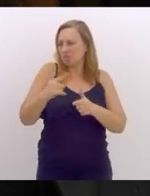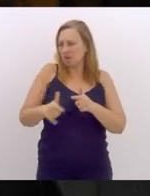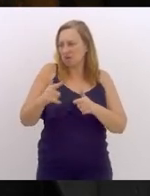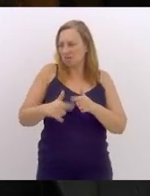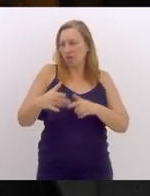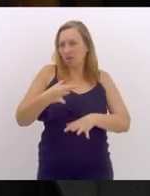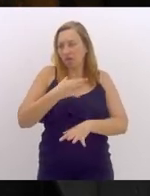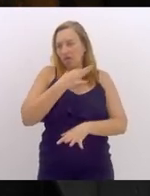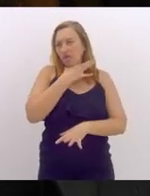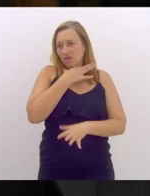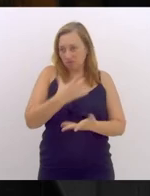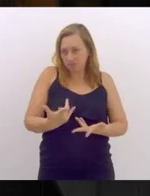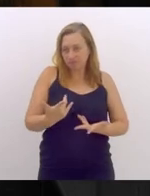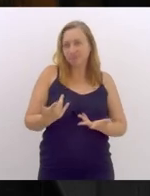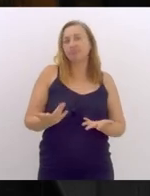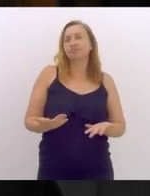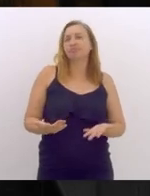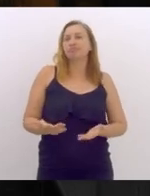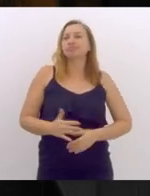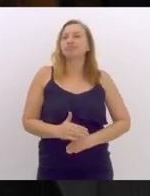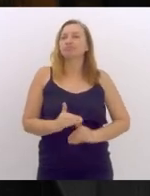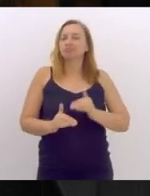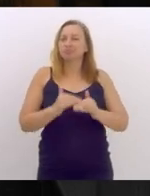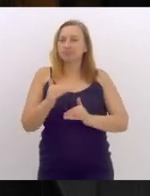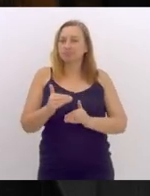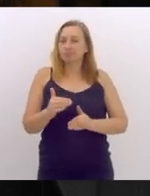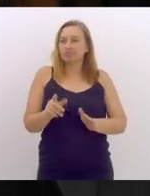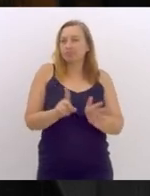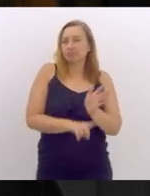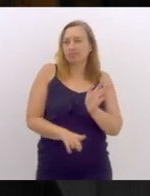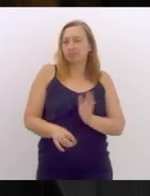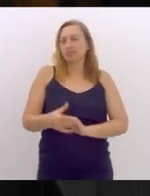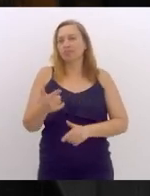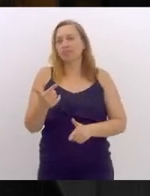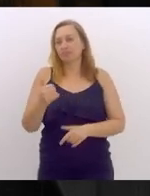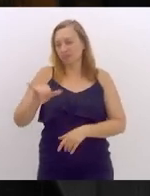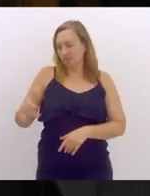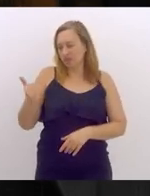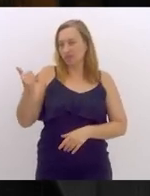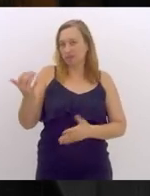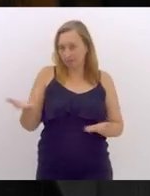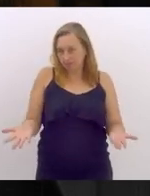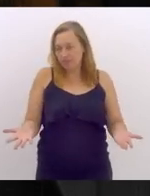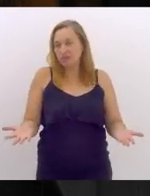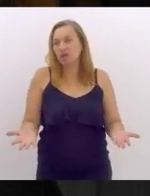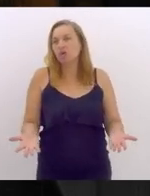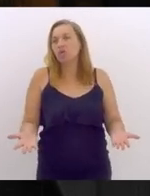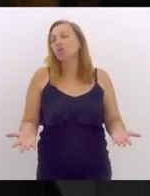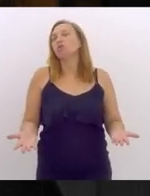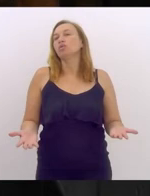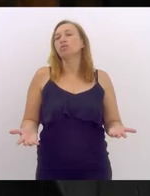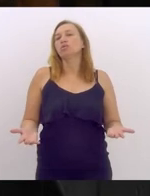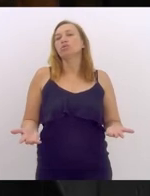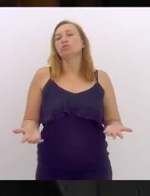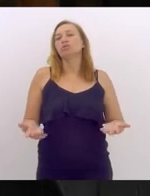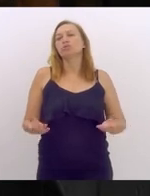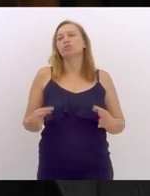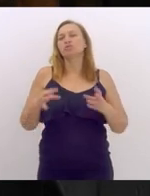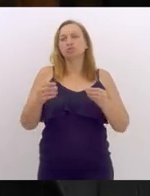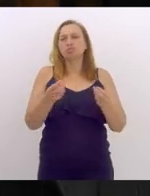que é crescimento negativo e inflação então o quadro que se a